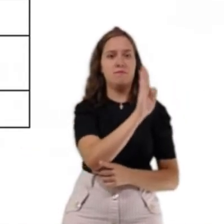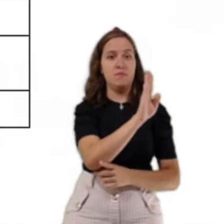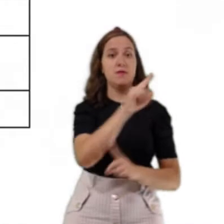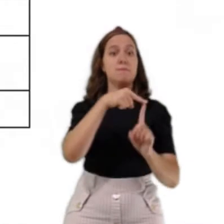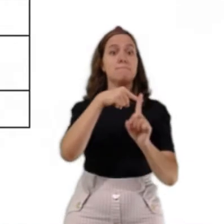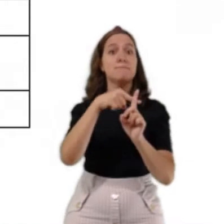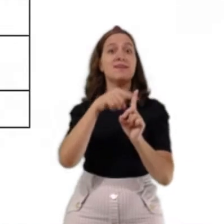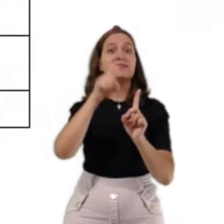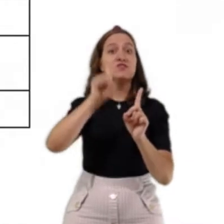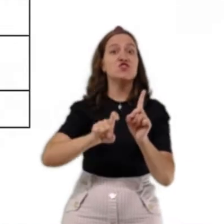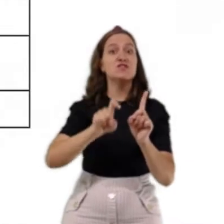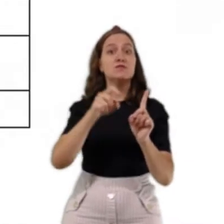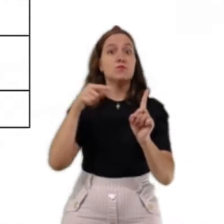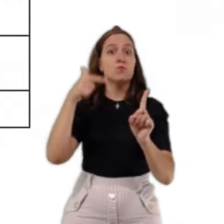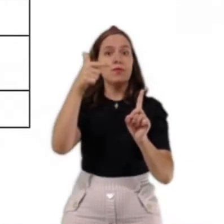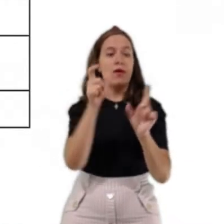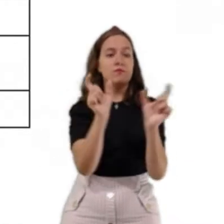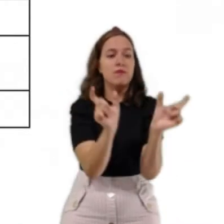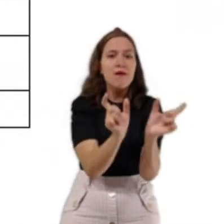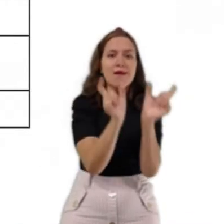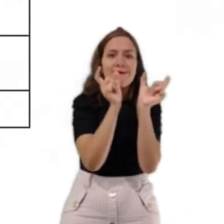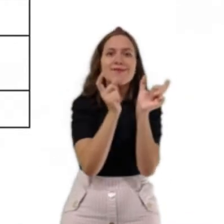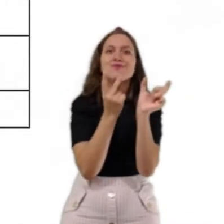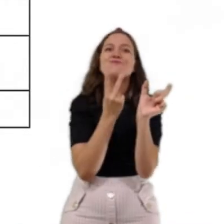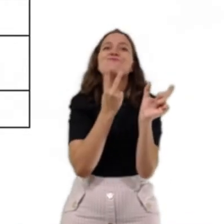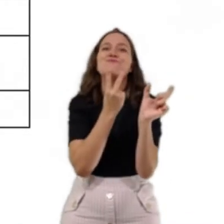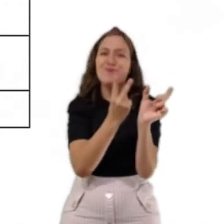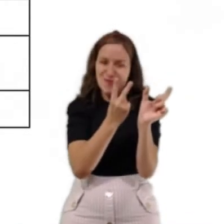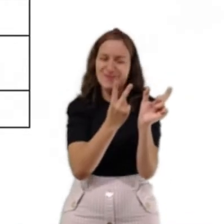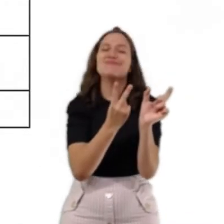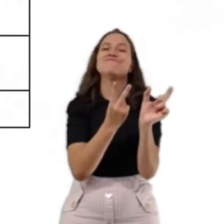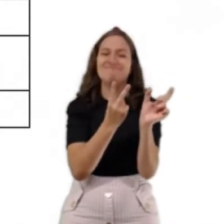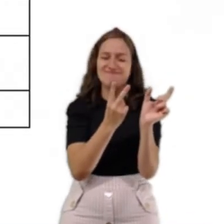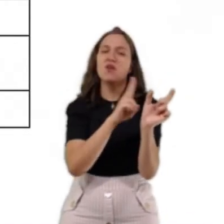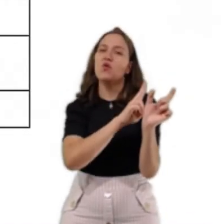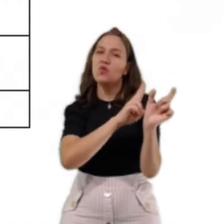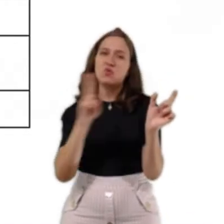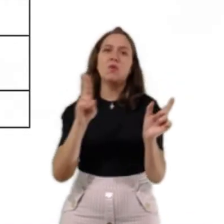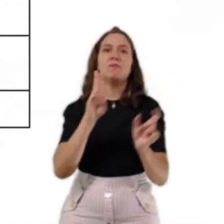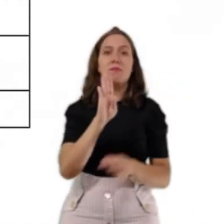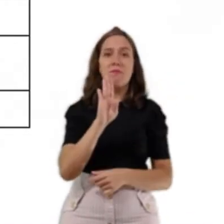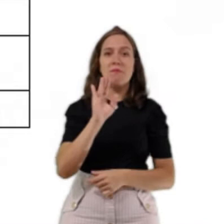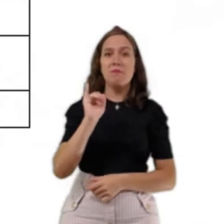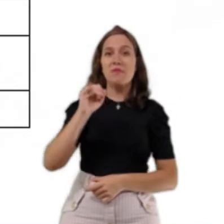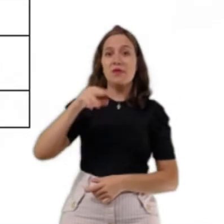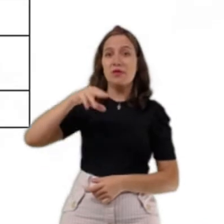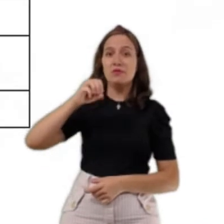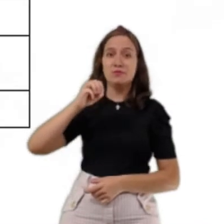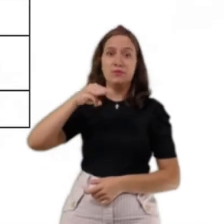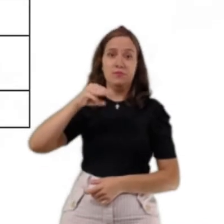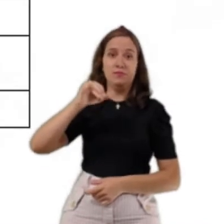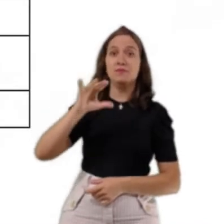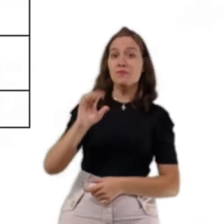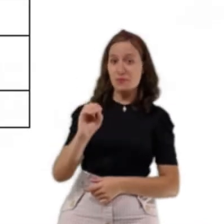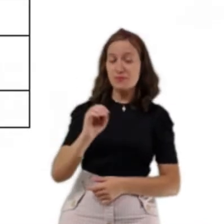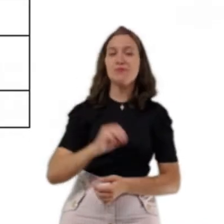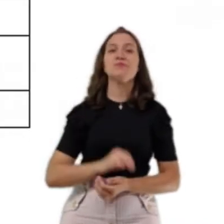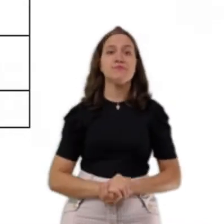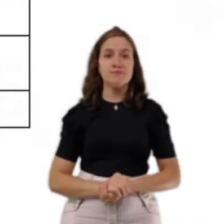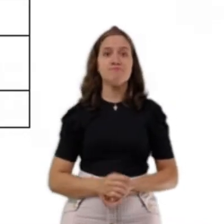mais x ao quadrado tem dois termogênicos então ele vai receber o nome de binômio